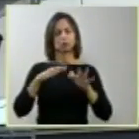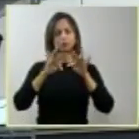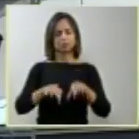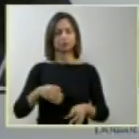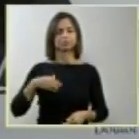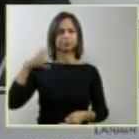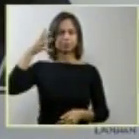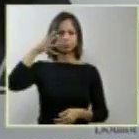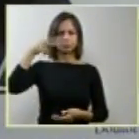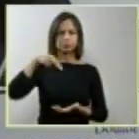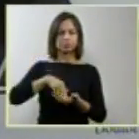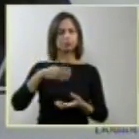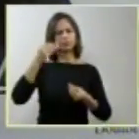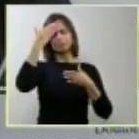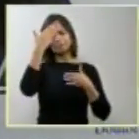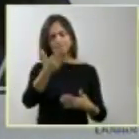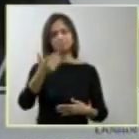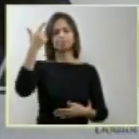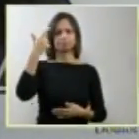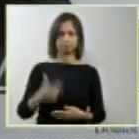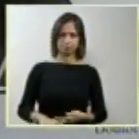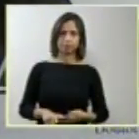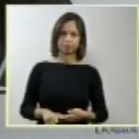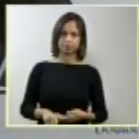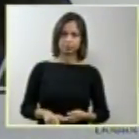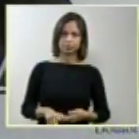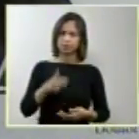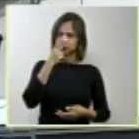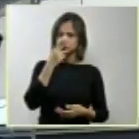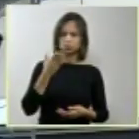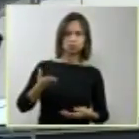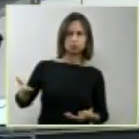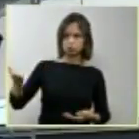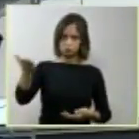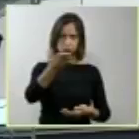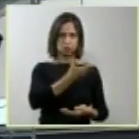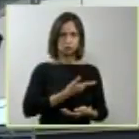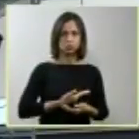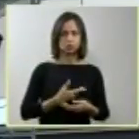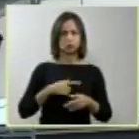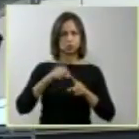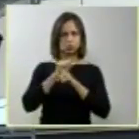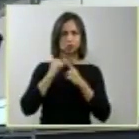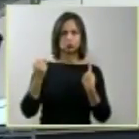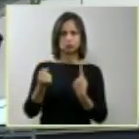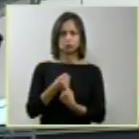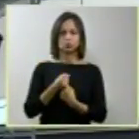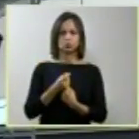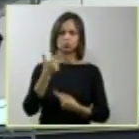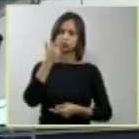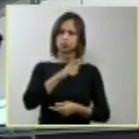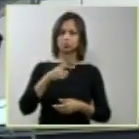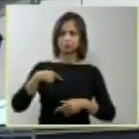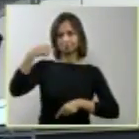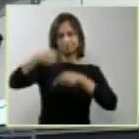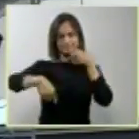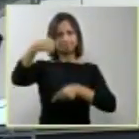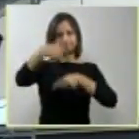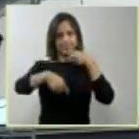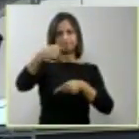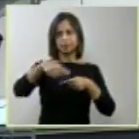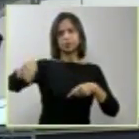minha fala, primeiro agradecendo mais uma vez. Acho que todos nós, a sociedade brasileira ganha com esse debate,